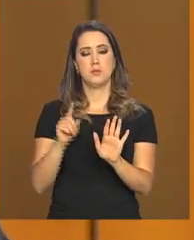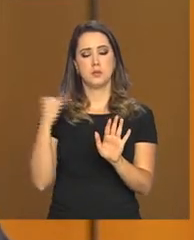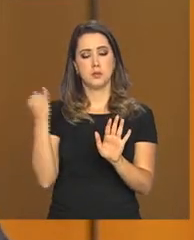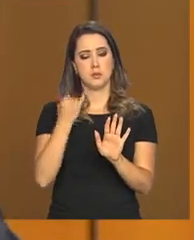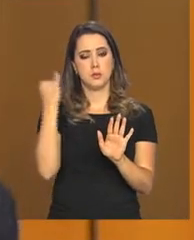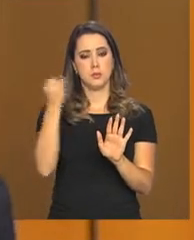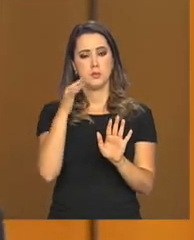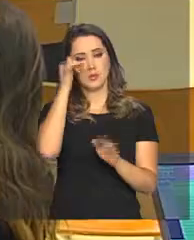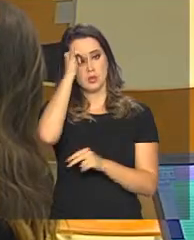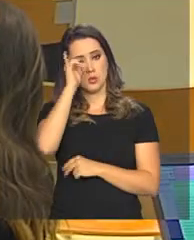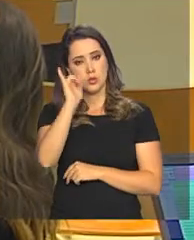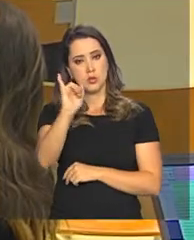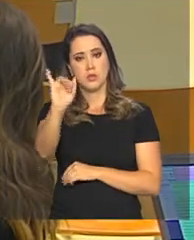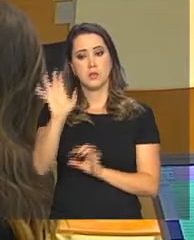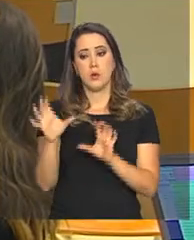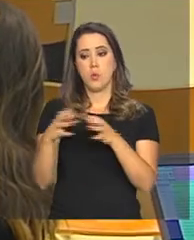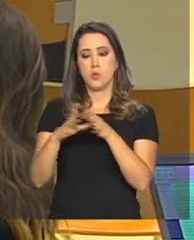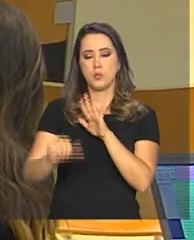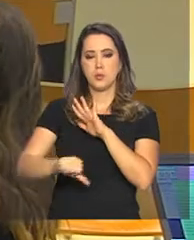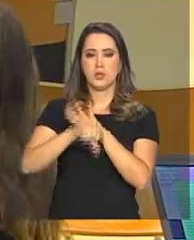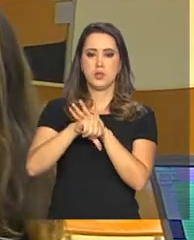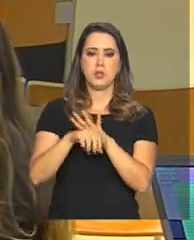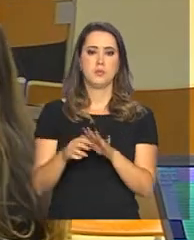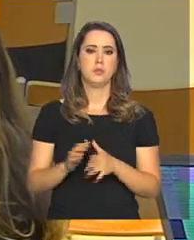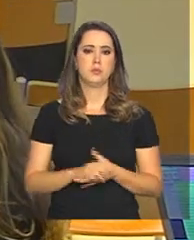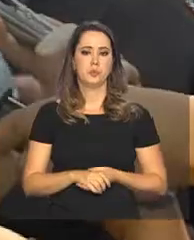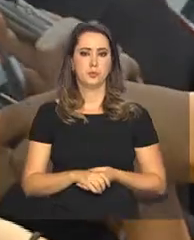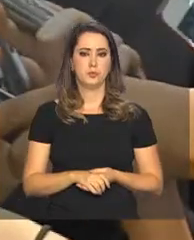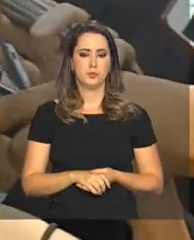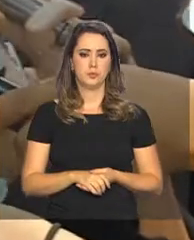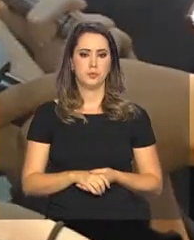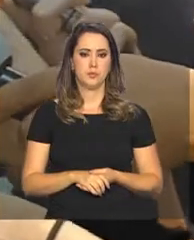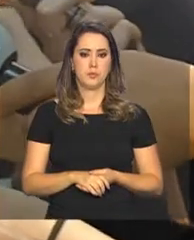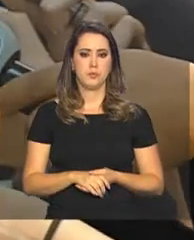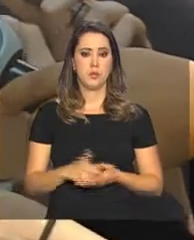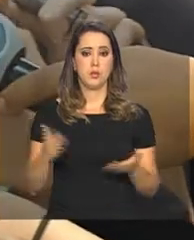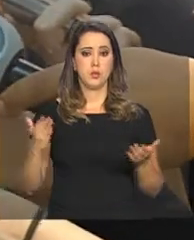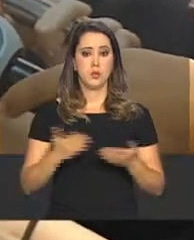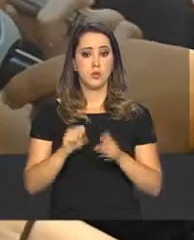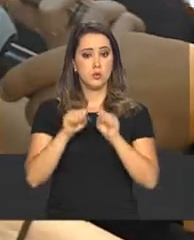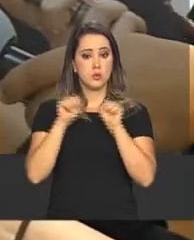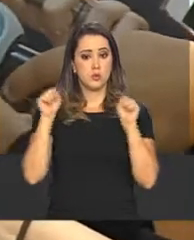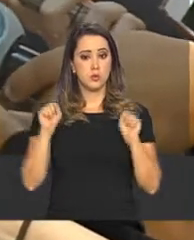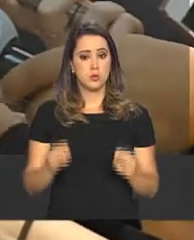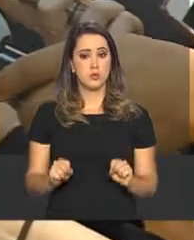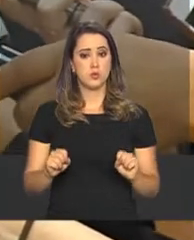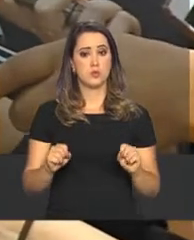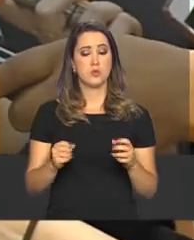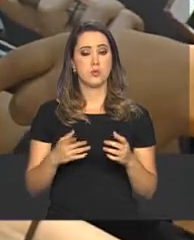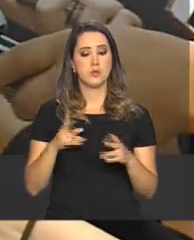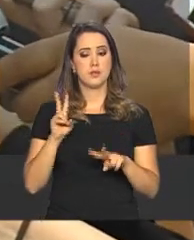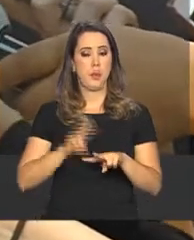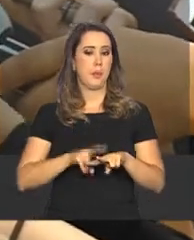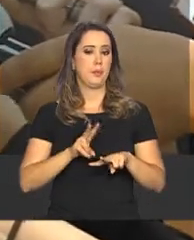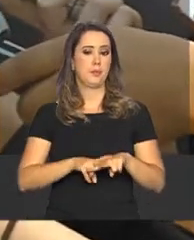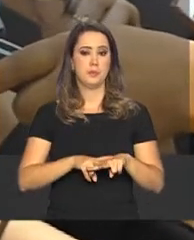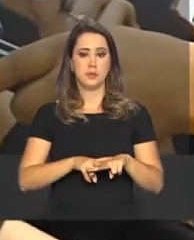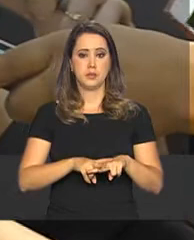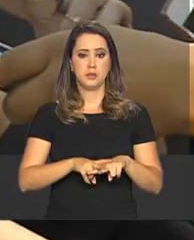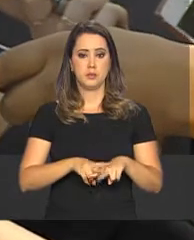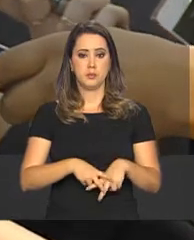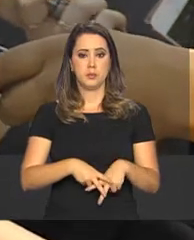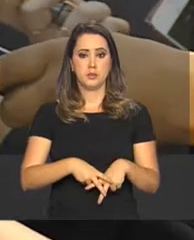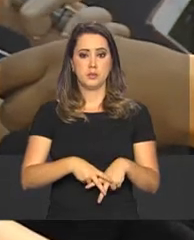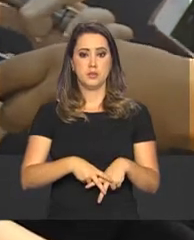importância de combater as facções e grupos criminosos hoje o sistema penitenciário brasileiro ele que já é o